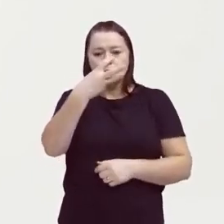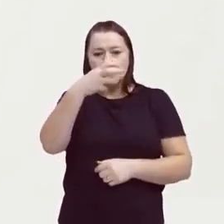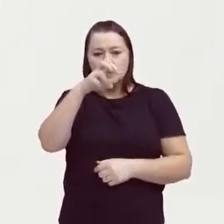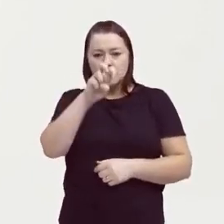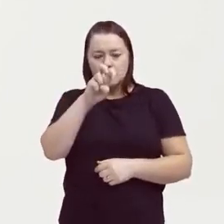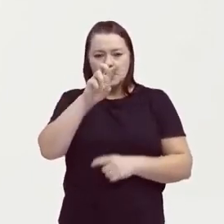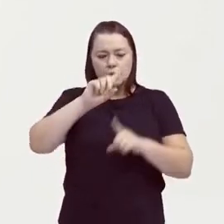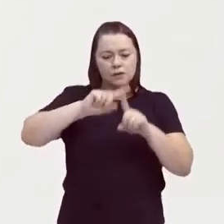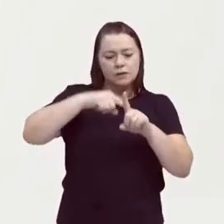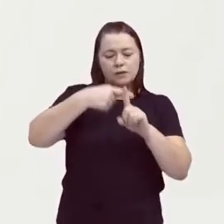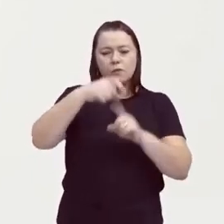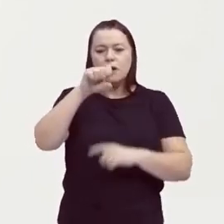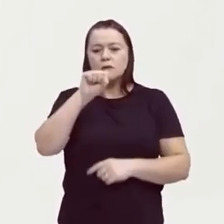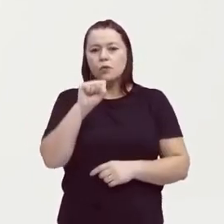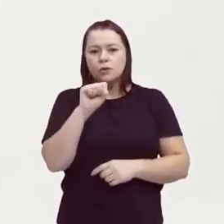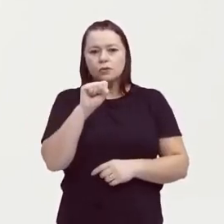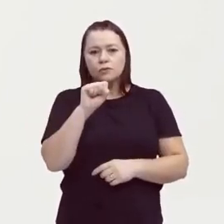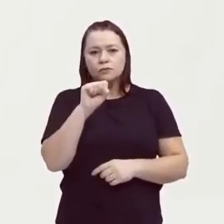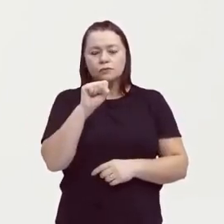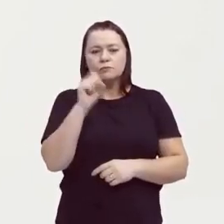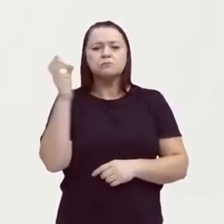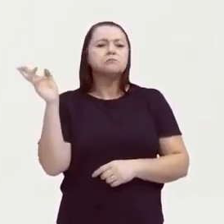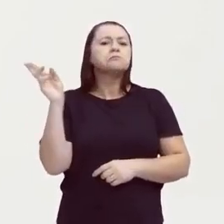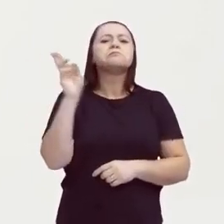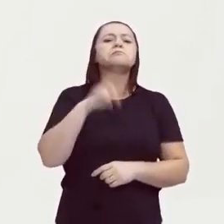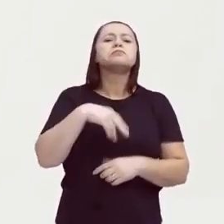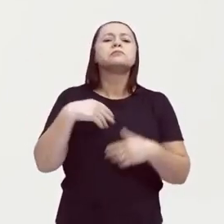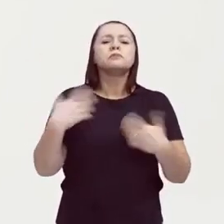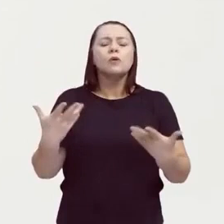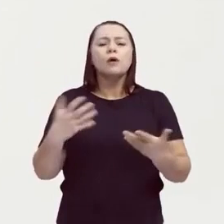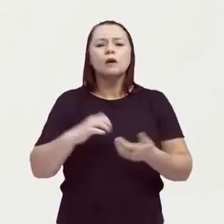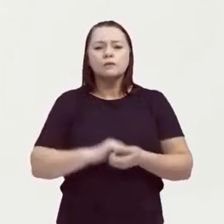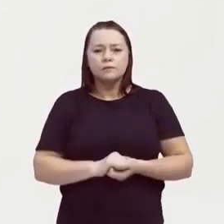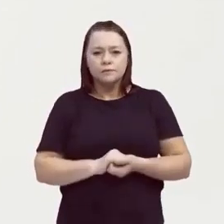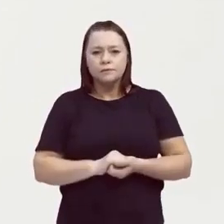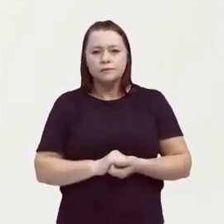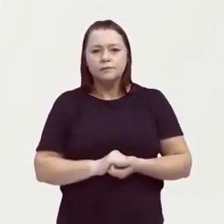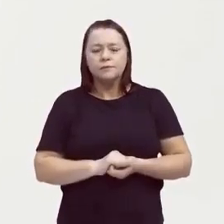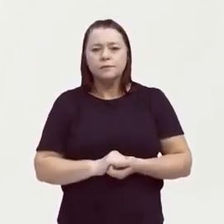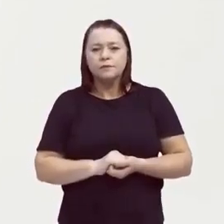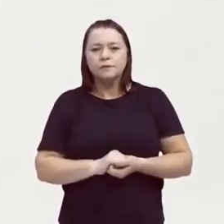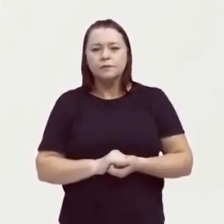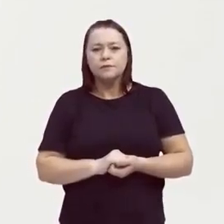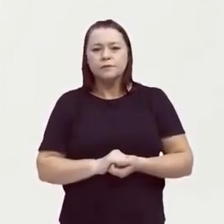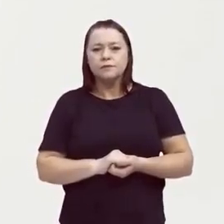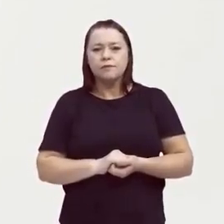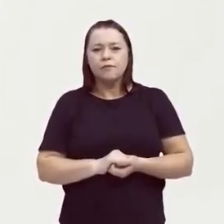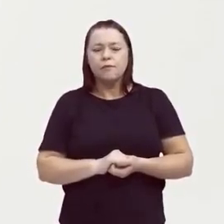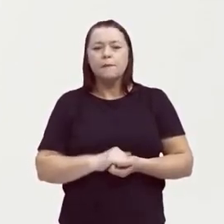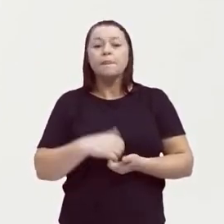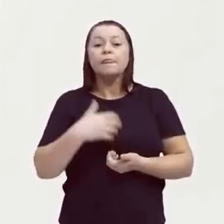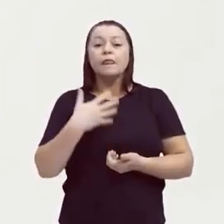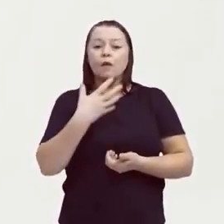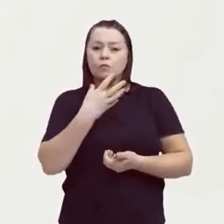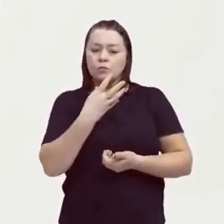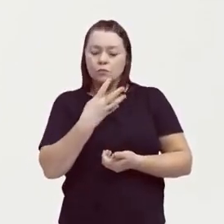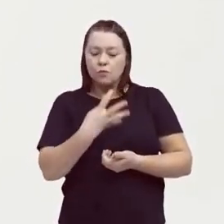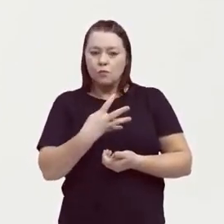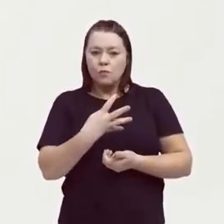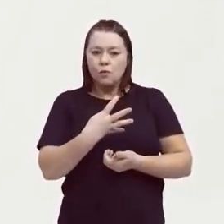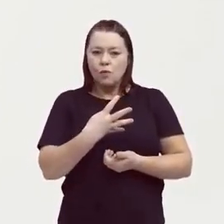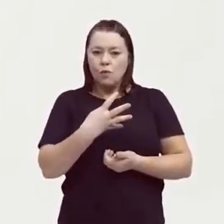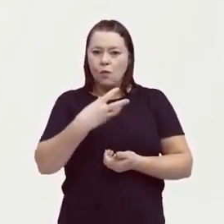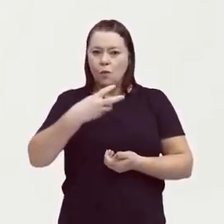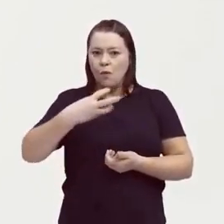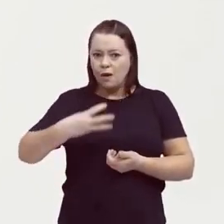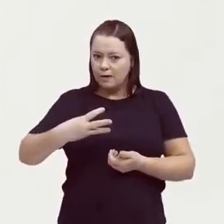mais 8. 5 mais 8, 13. Sobe 1. 3 mais 1, 4.